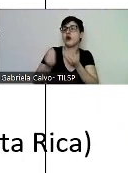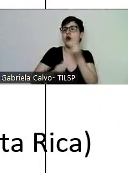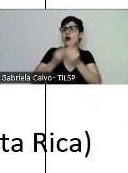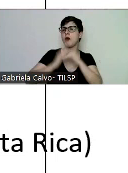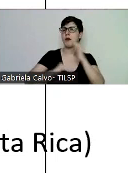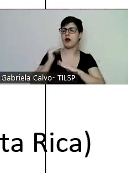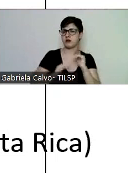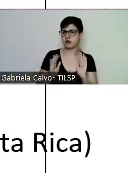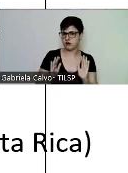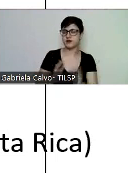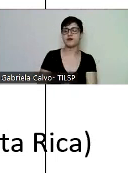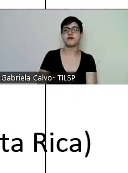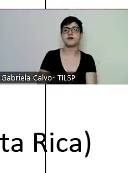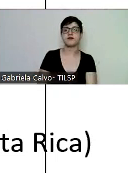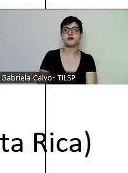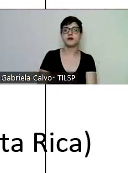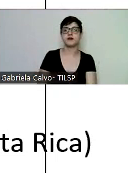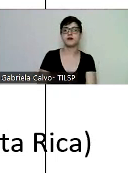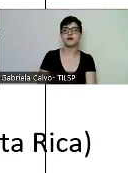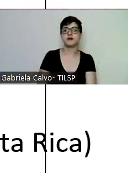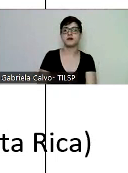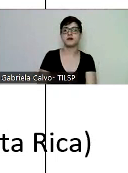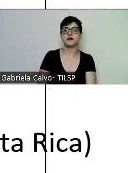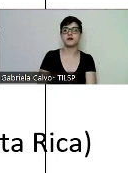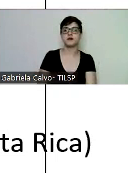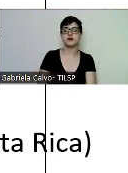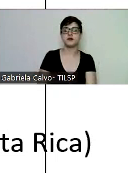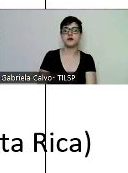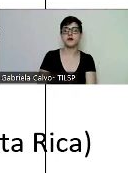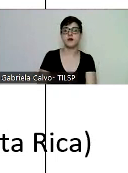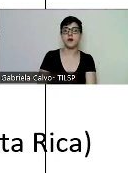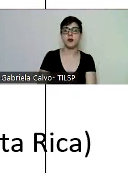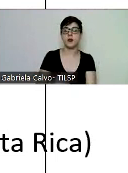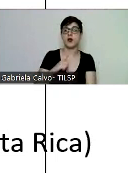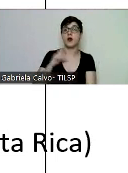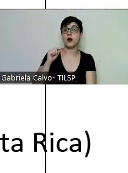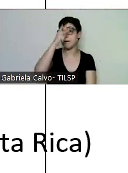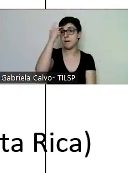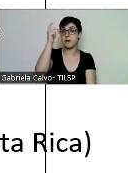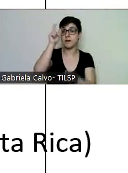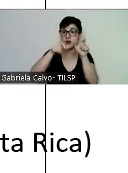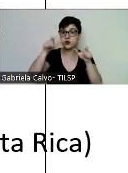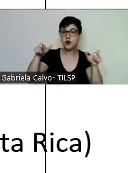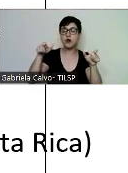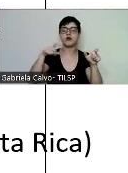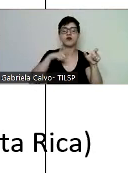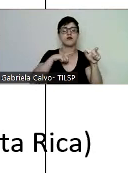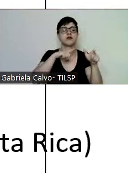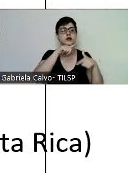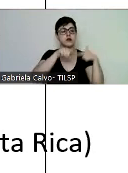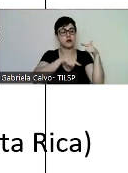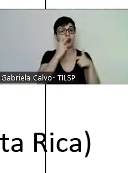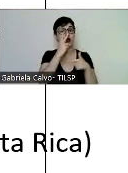primeiro é houve um corpo técnico né de pessoas envolvidas que trabalharam durante dois